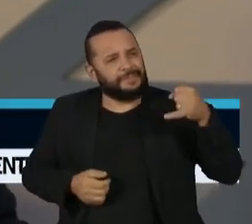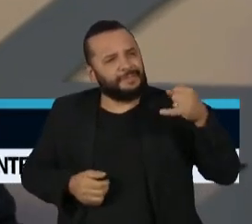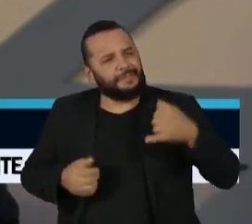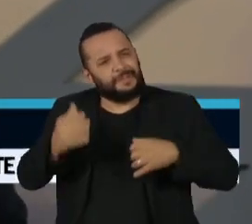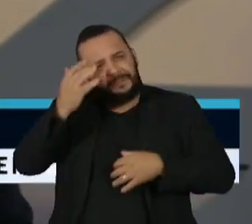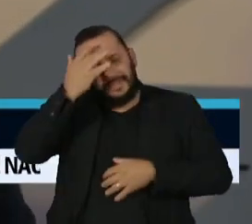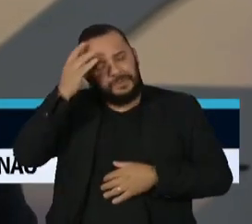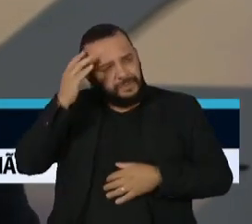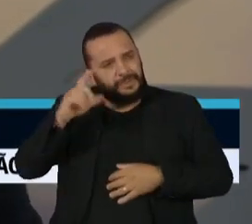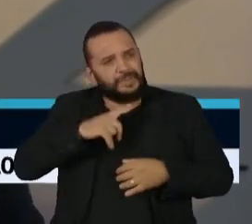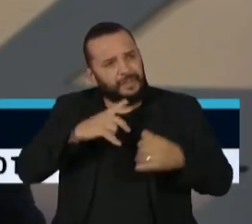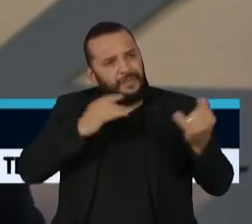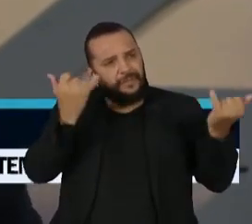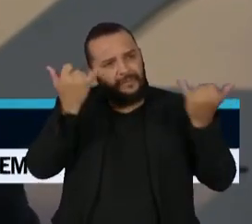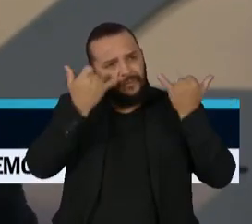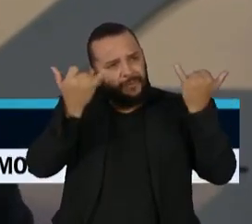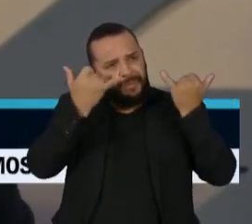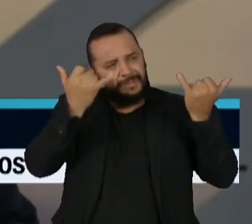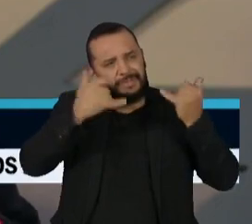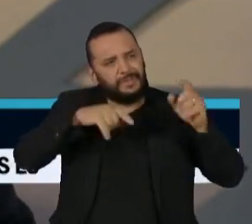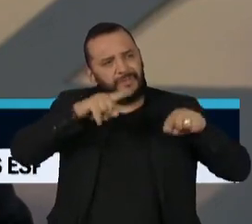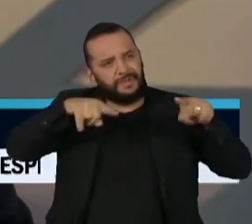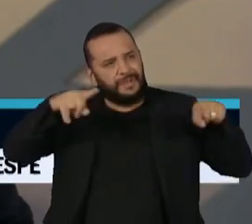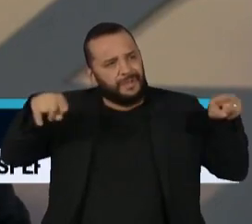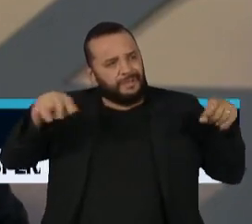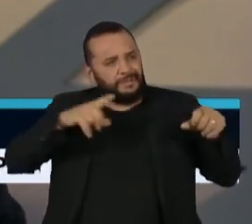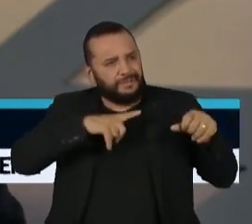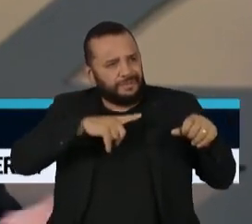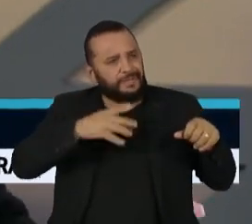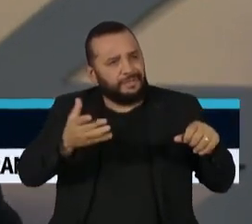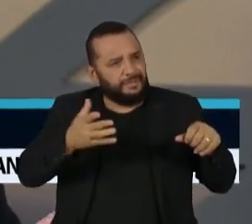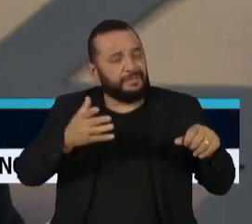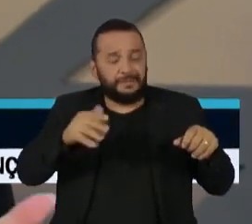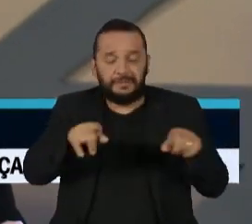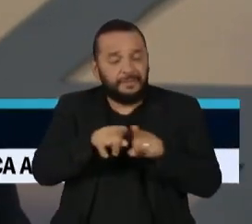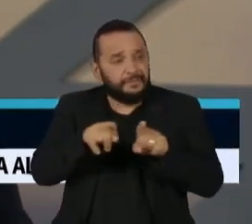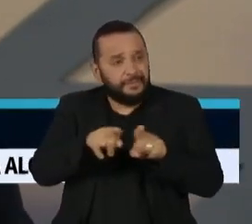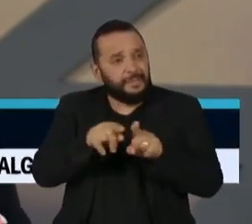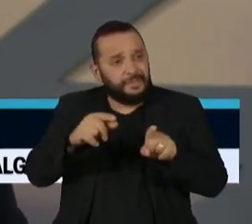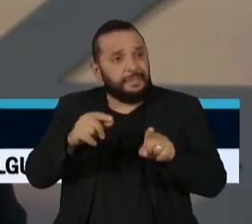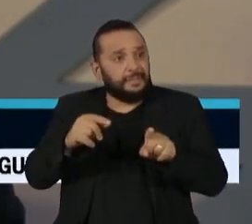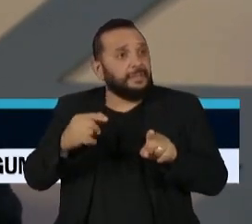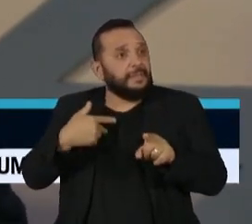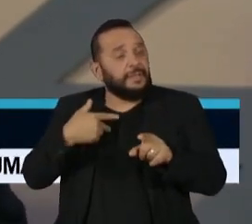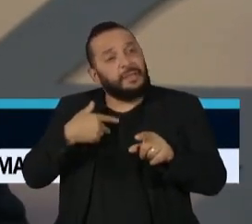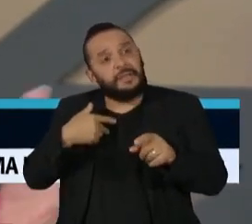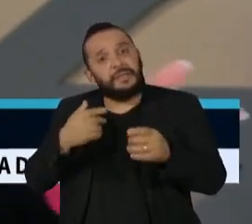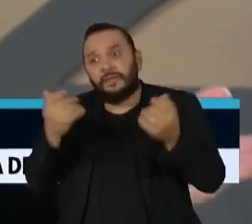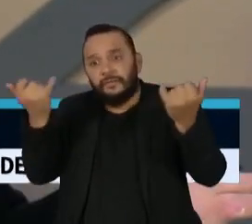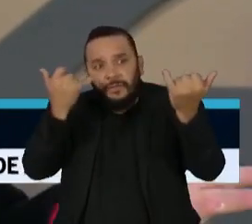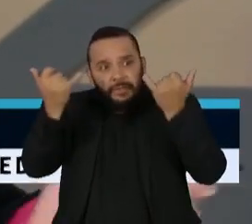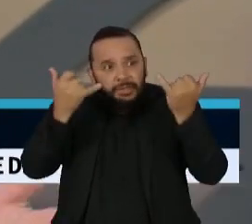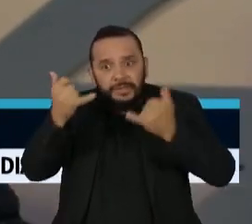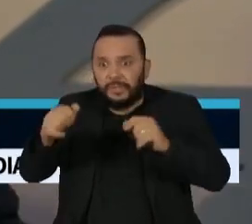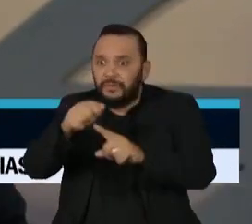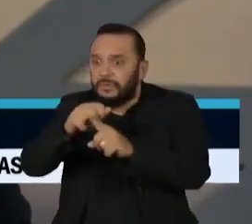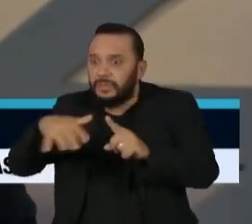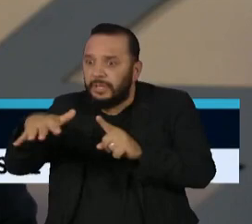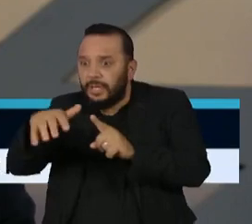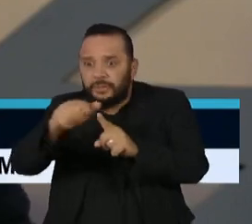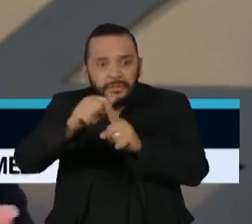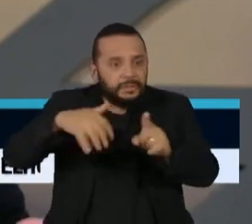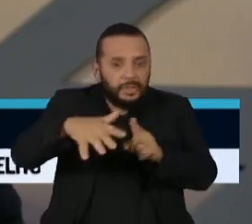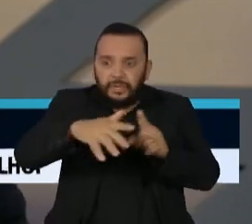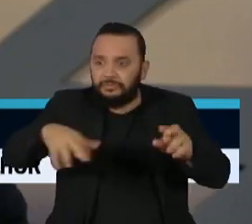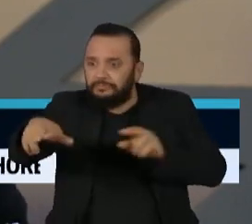a outras informações, né? Elas passam a ter acesso, inclusive, a mundos que antes elas não tinham. Então, elas aumentam o seu